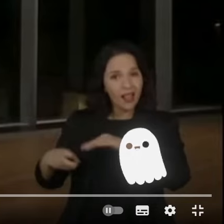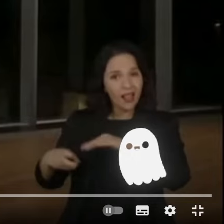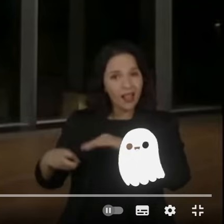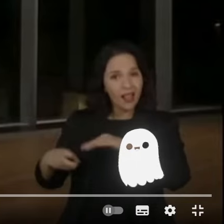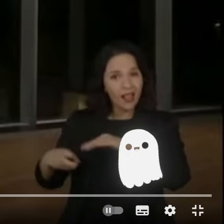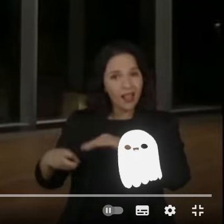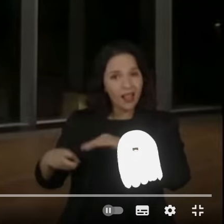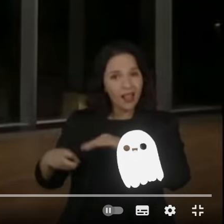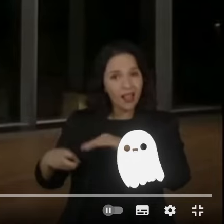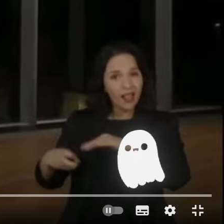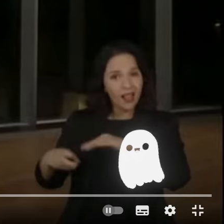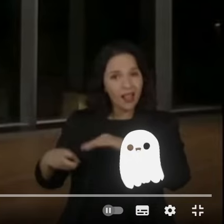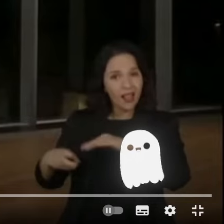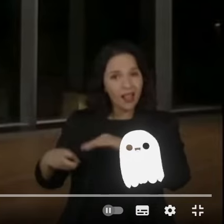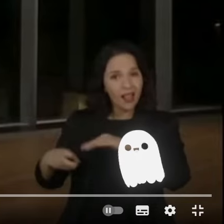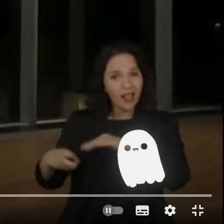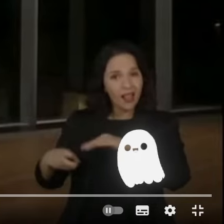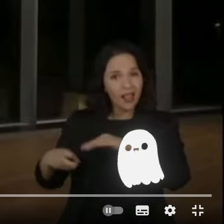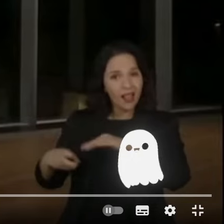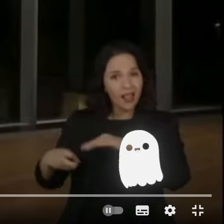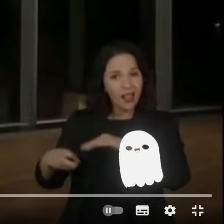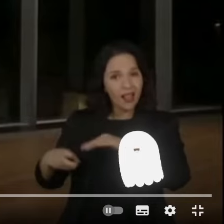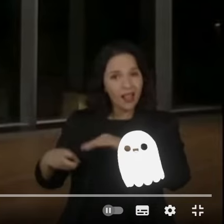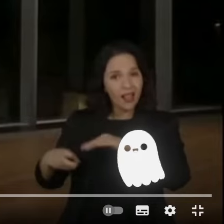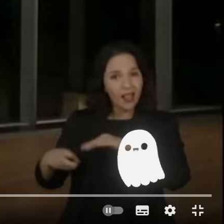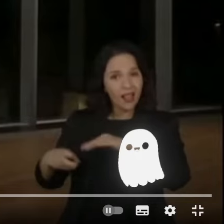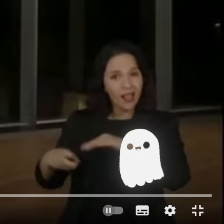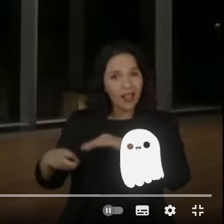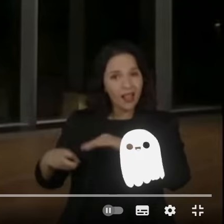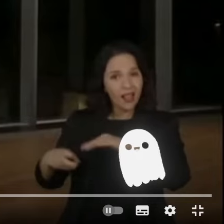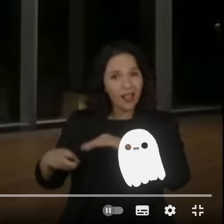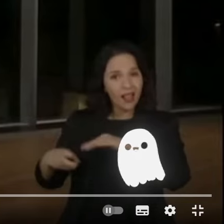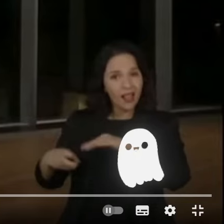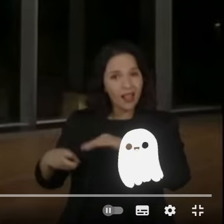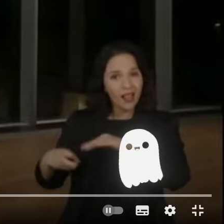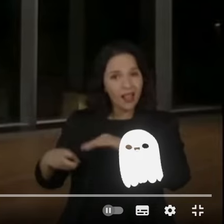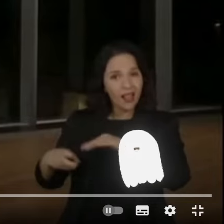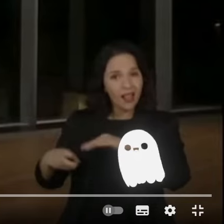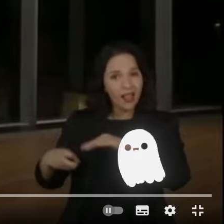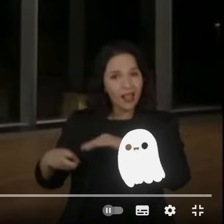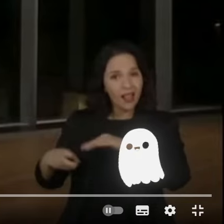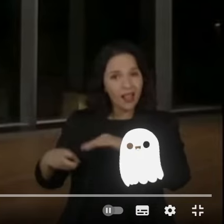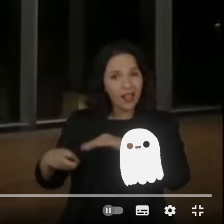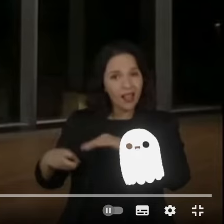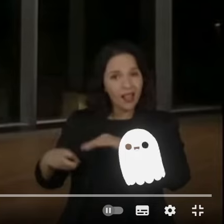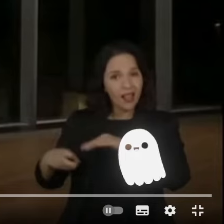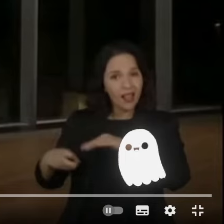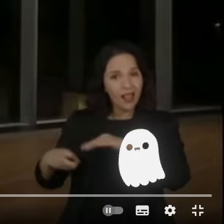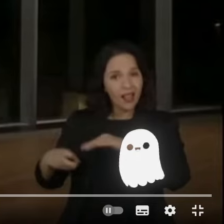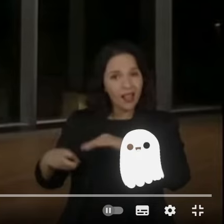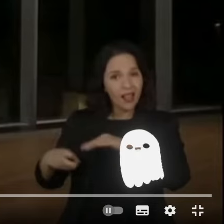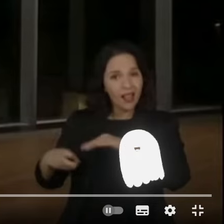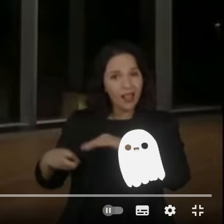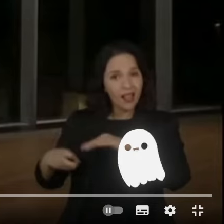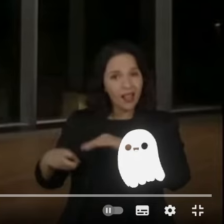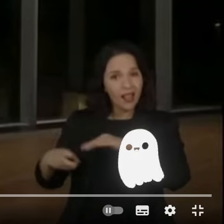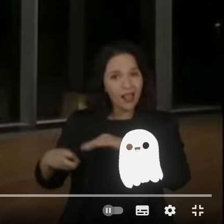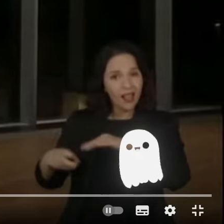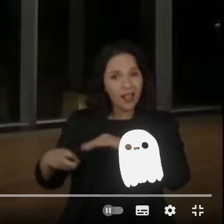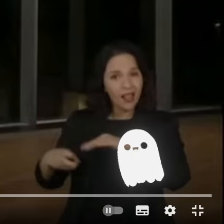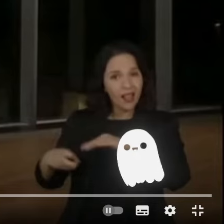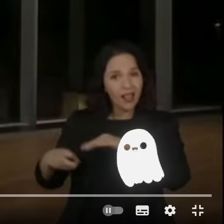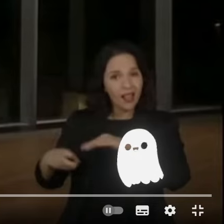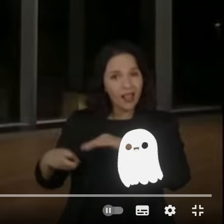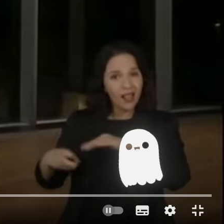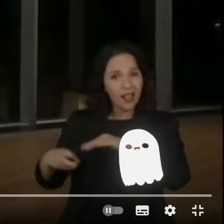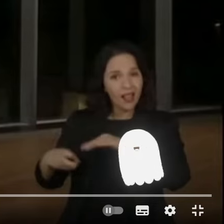Silent Hill. Então a gente brincava muito de detetive, de investigar as coisas, assim. Eu lembro quando eu ganhei um walkie-talkie, e aí a